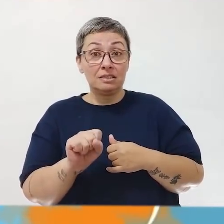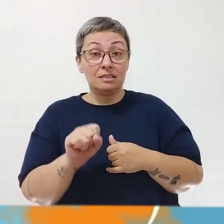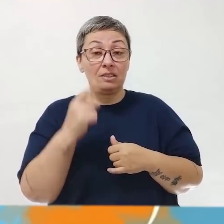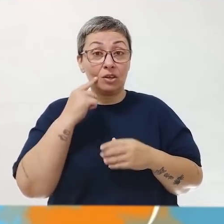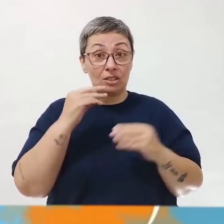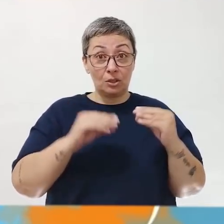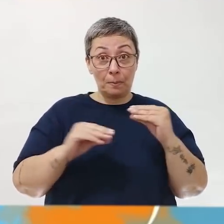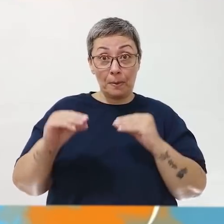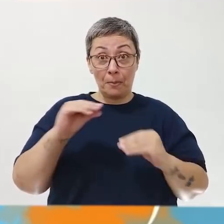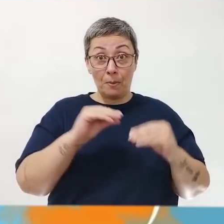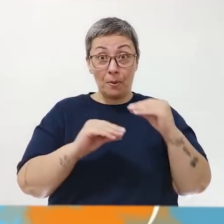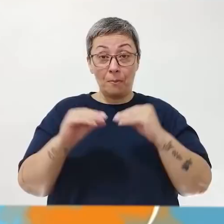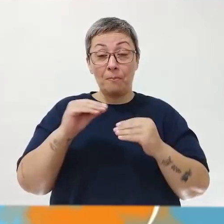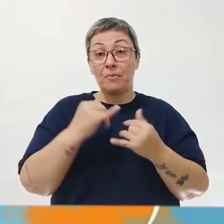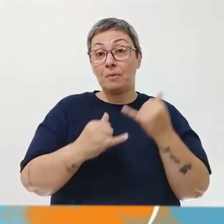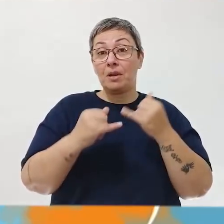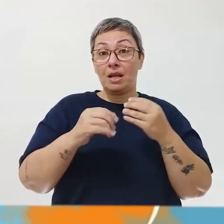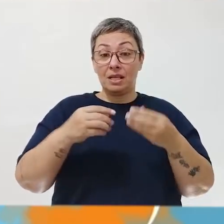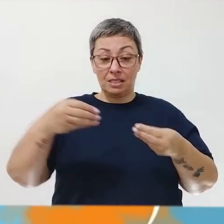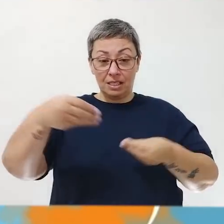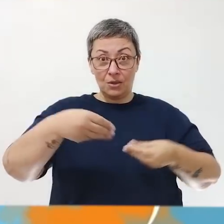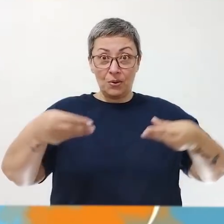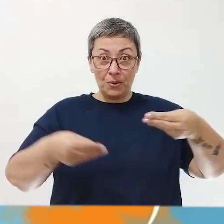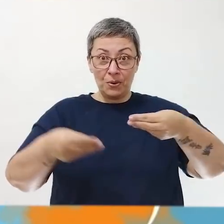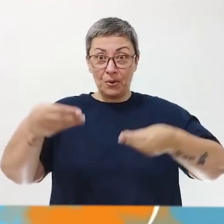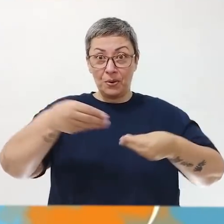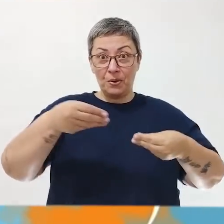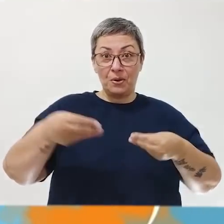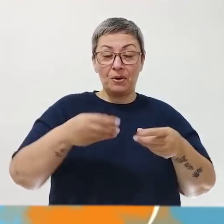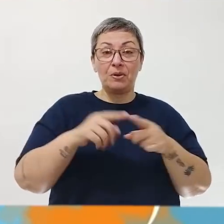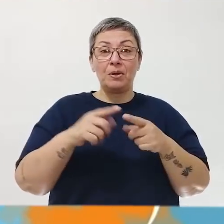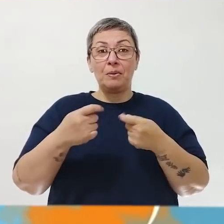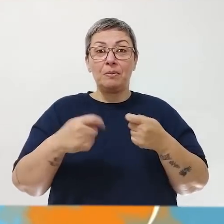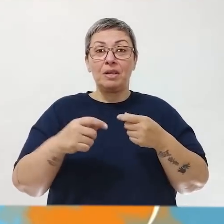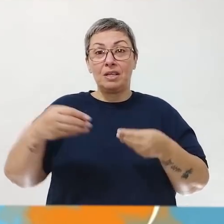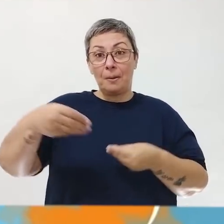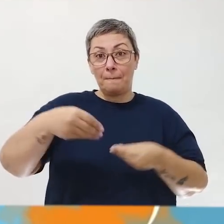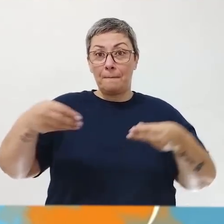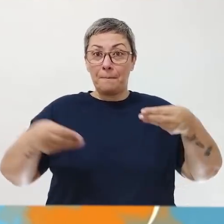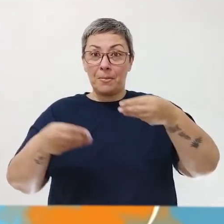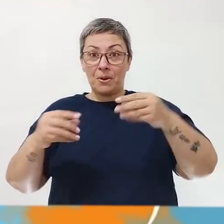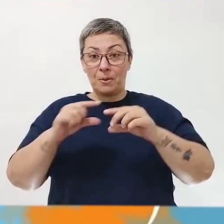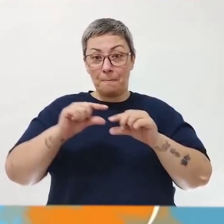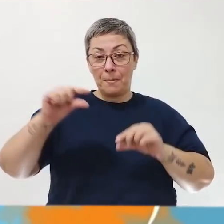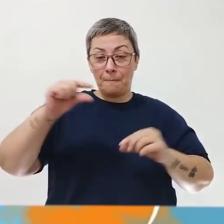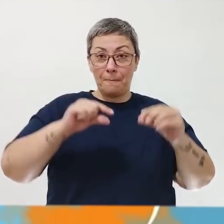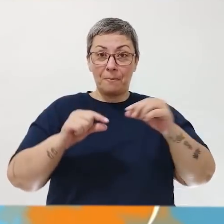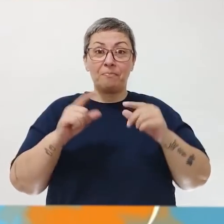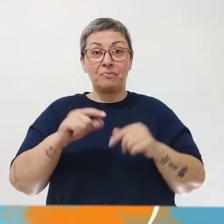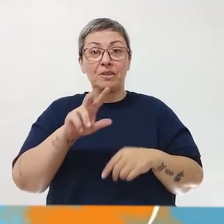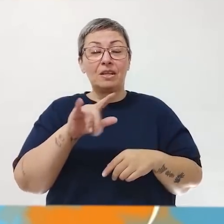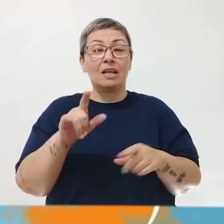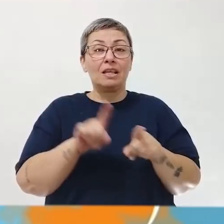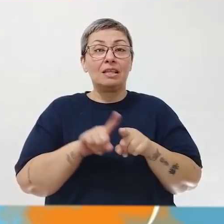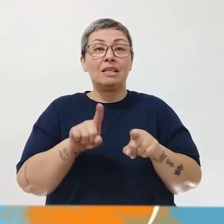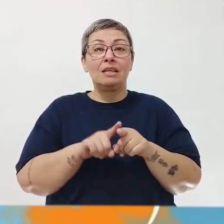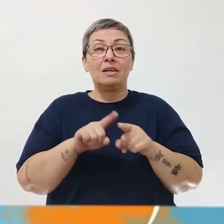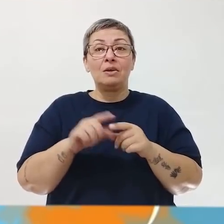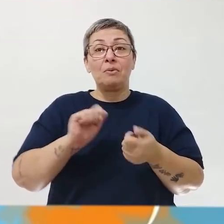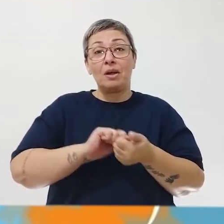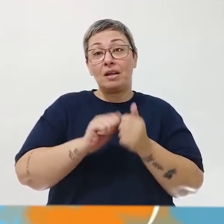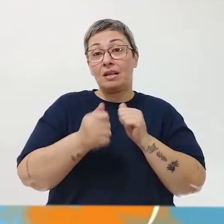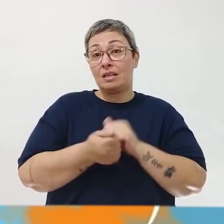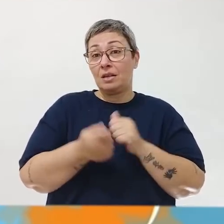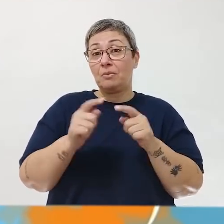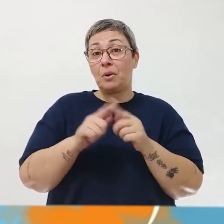jogo? Ele é tipo um quebra-cabeça, que vocês têm que ir encaixando os bloquinhos, e ele também pode ser